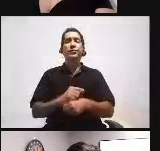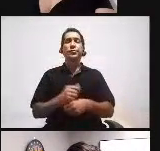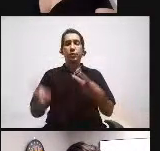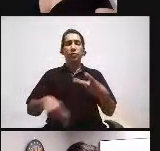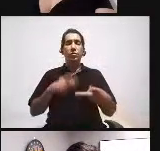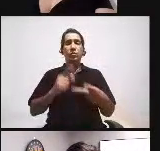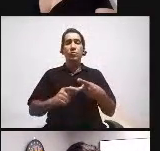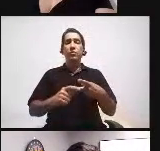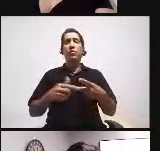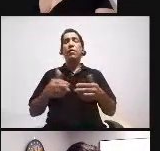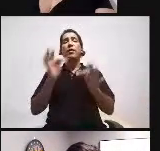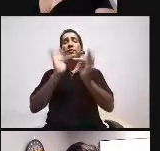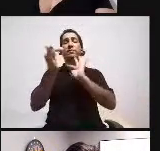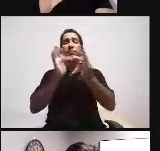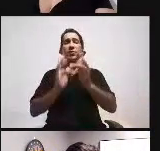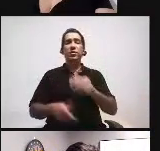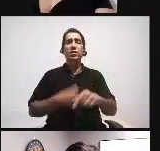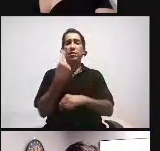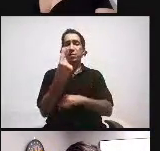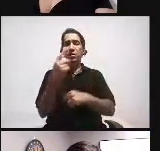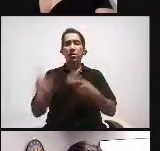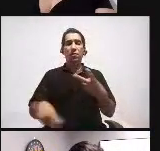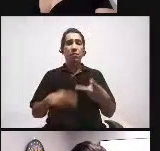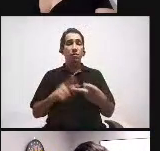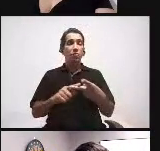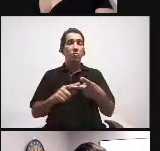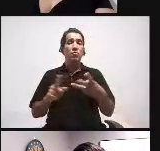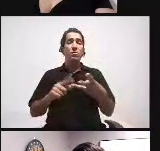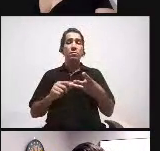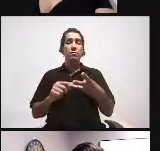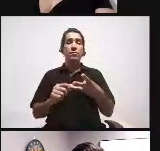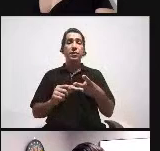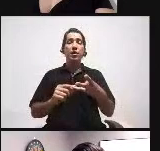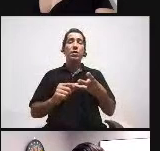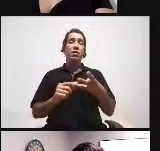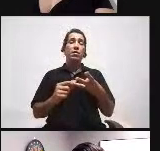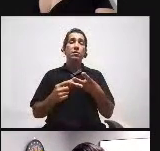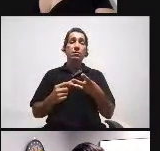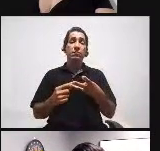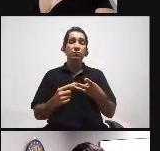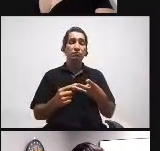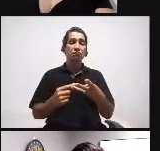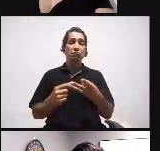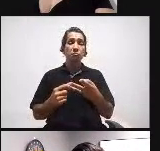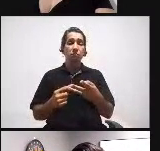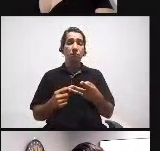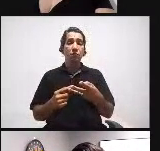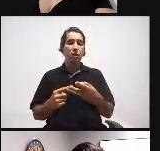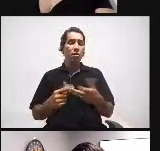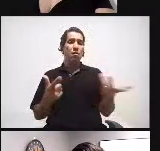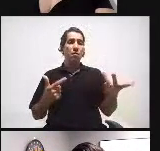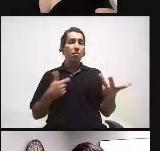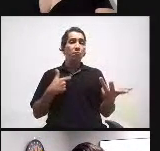computação, eu crio uma interdisciplina que eu vou chamar,